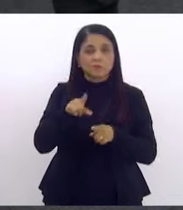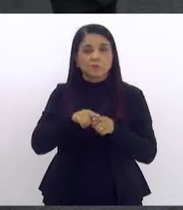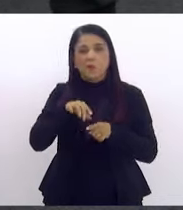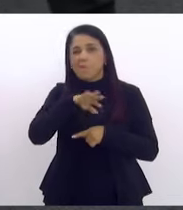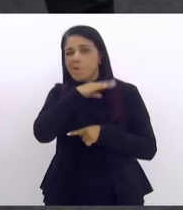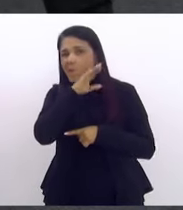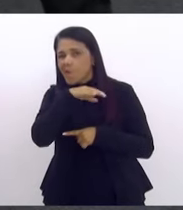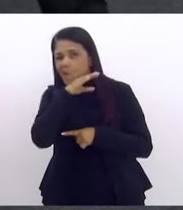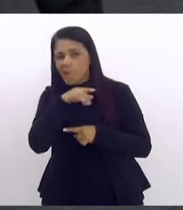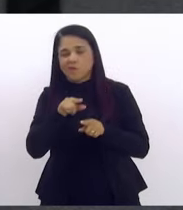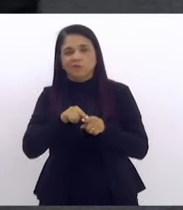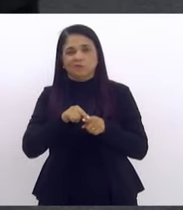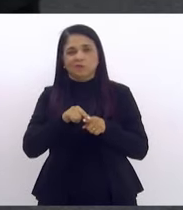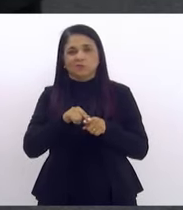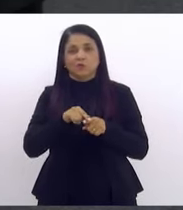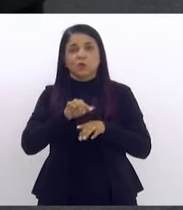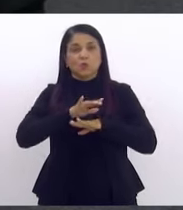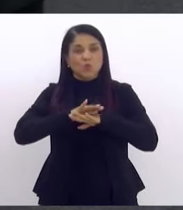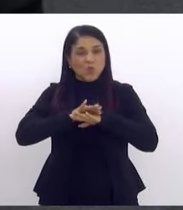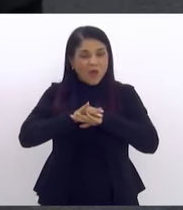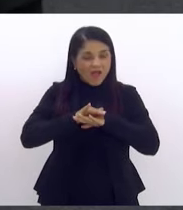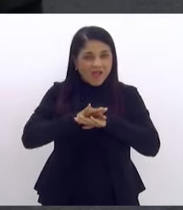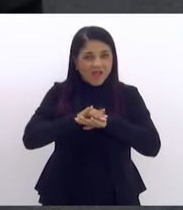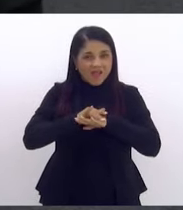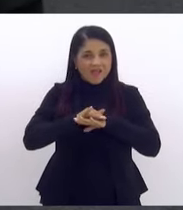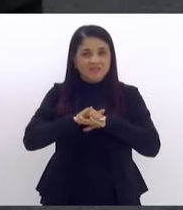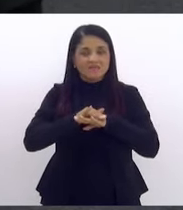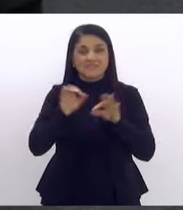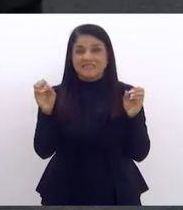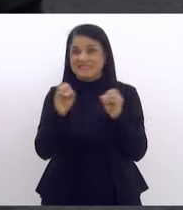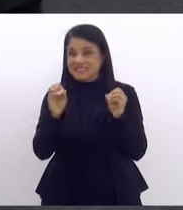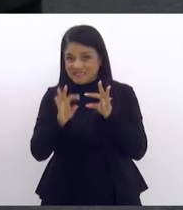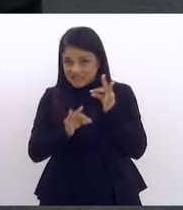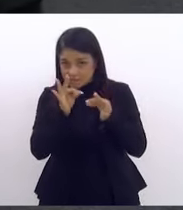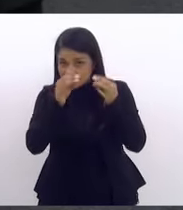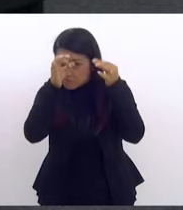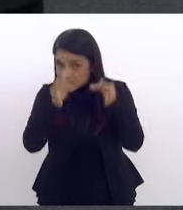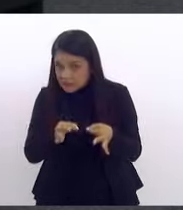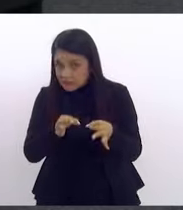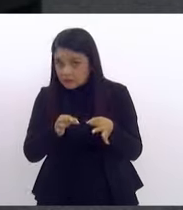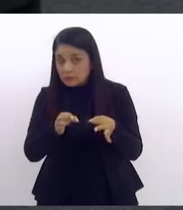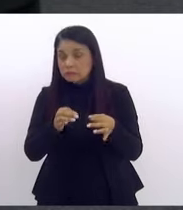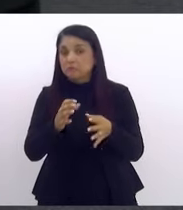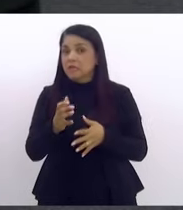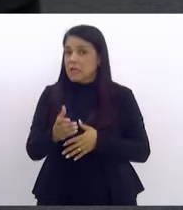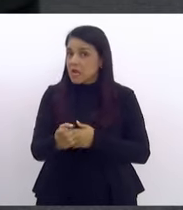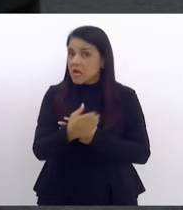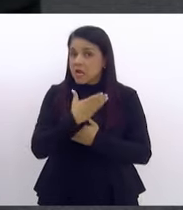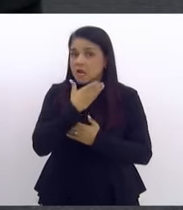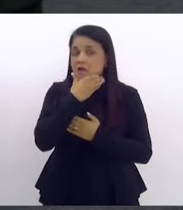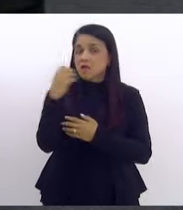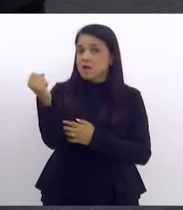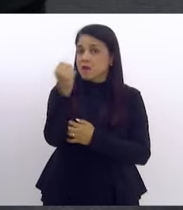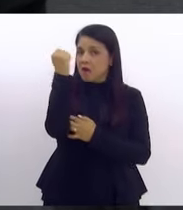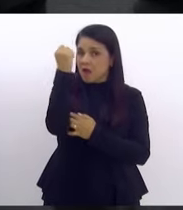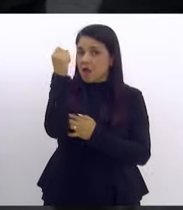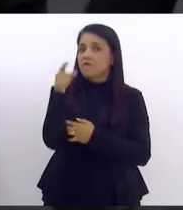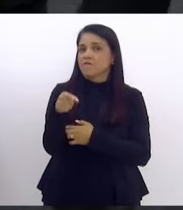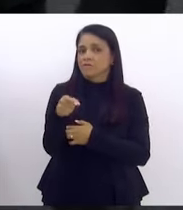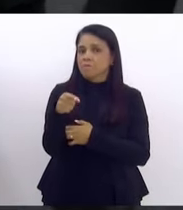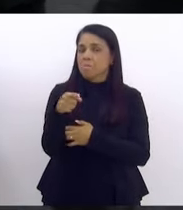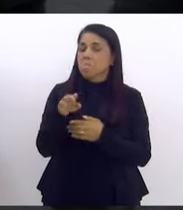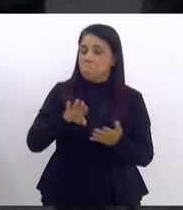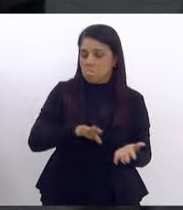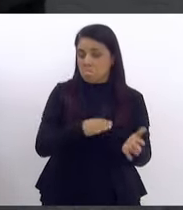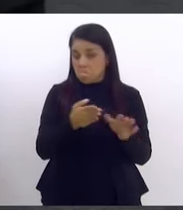suínos. São doenças que, sem o tratamento adequado, podem se tornar gravíssimas e levar até mesmo à